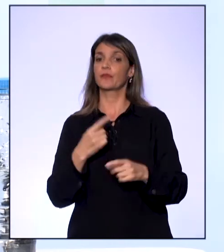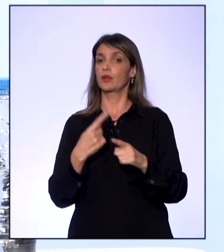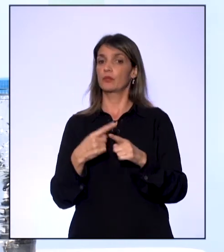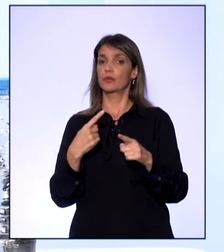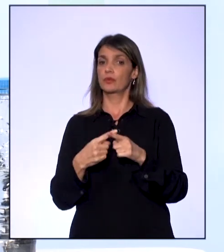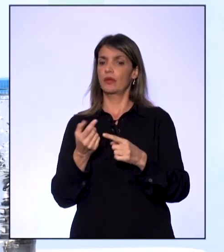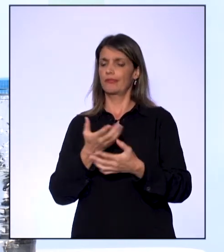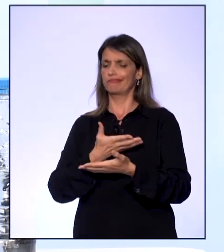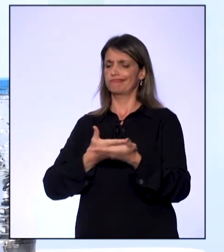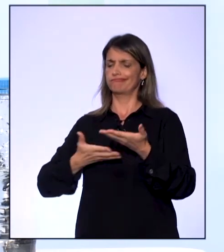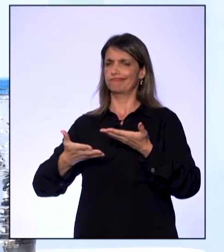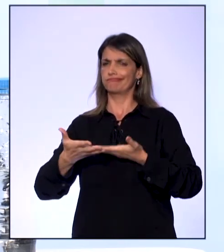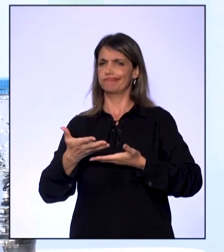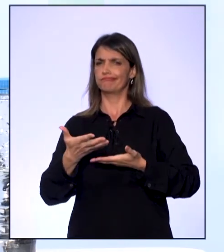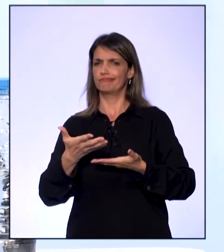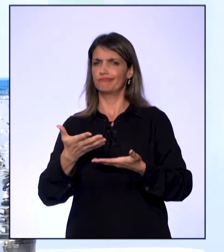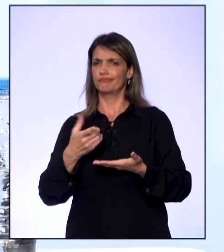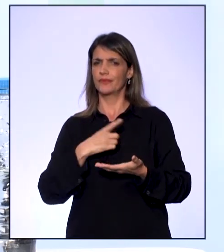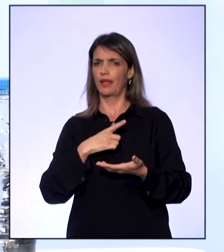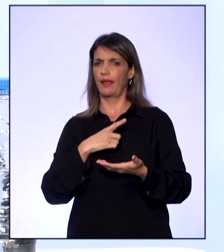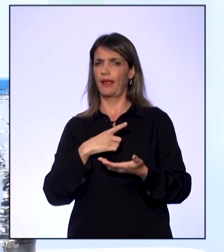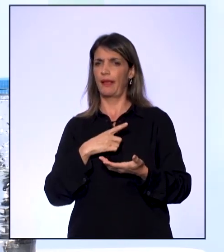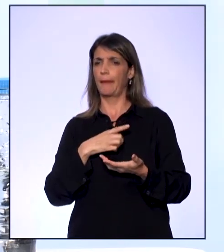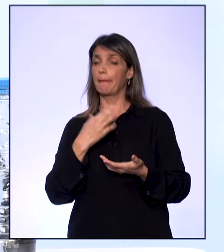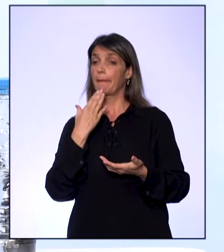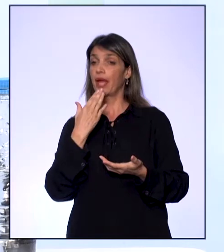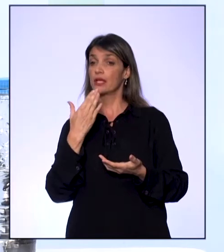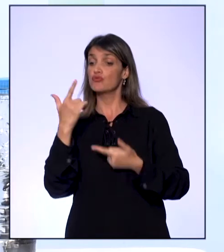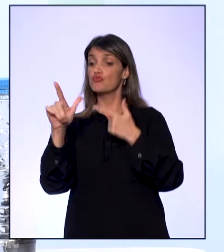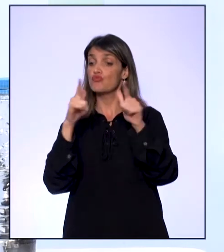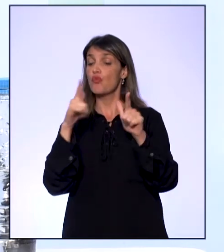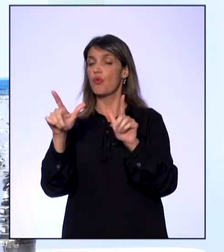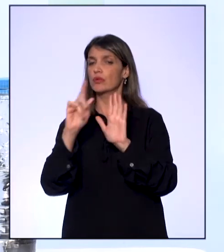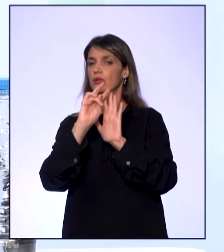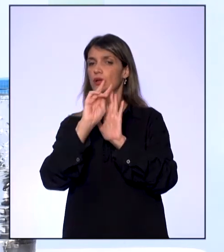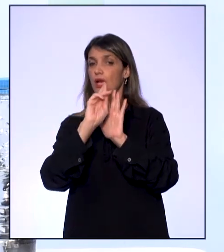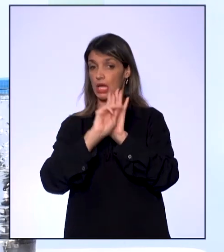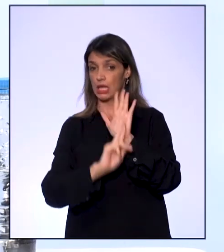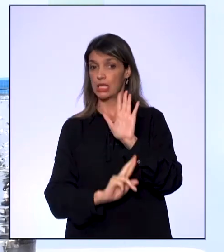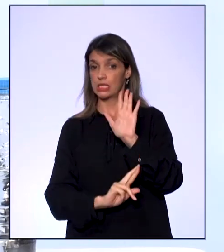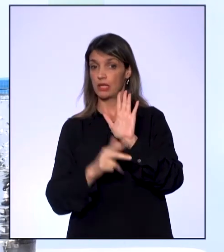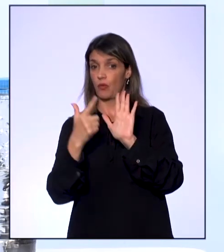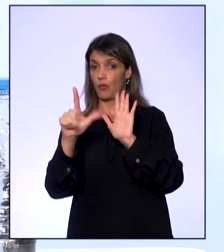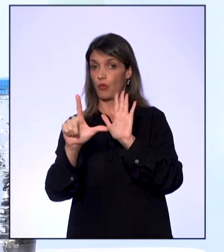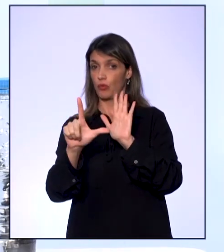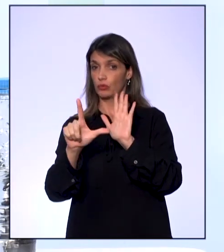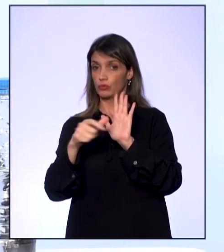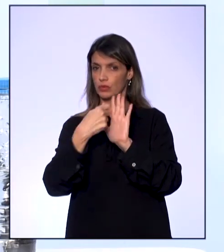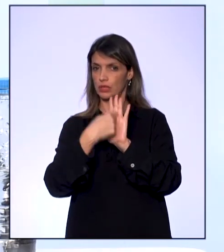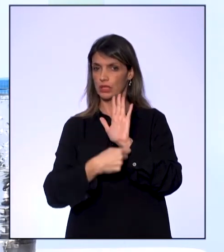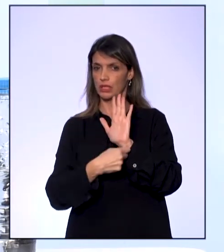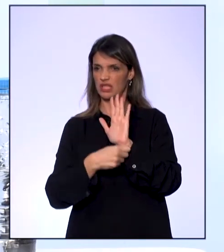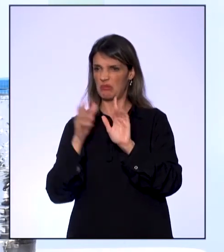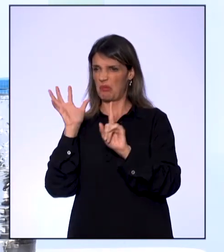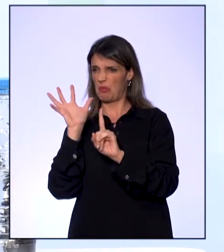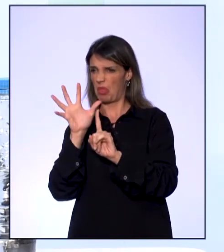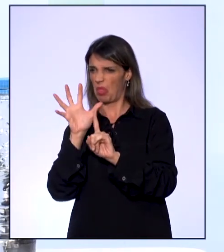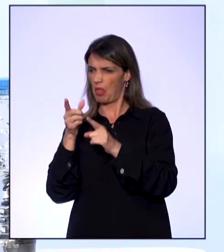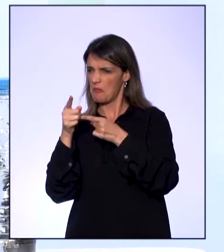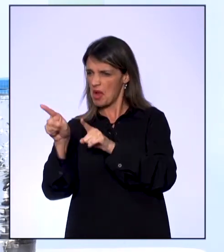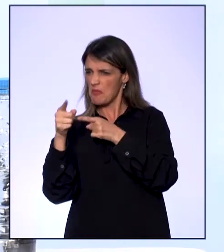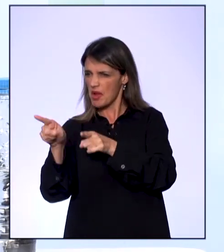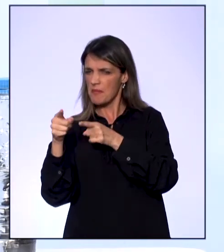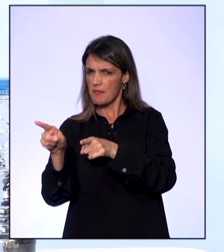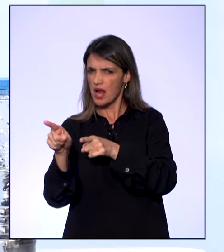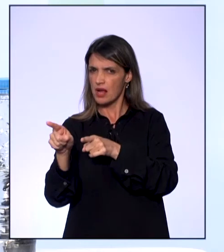intervenções elas são exigidas em outras redações, em outros textos. Eu não posso agir de forma não ética, atacando o outro, ferindo o outro,